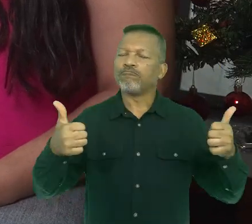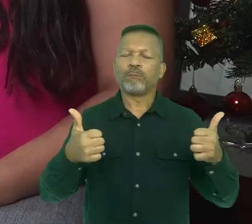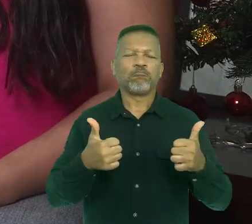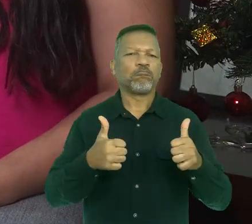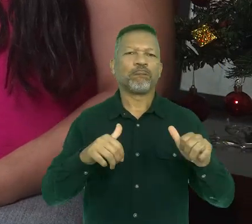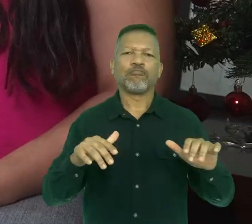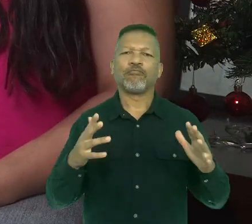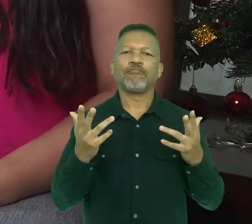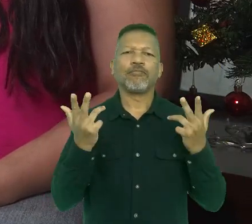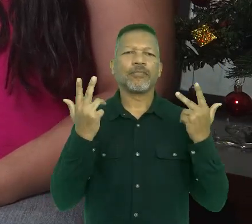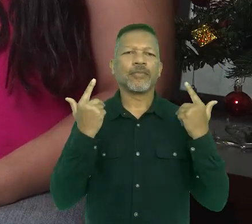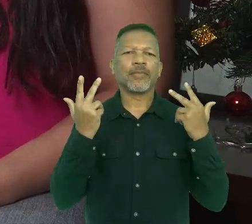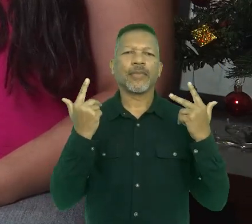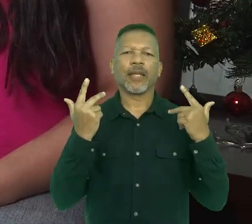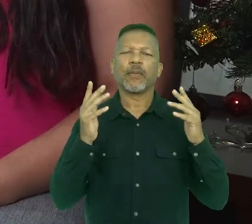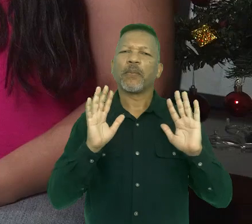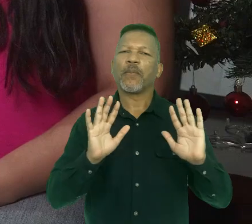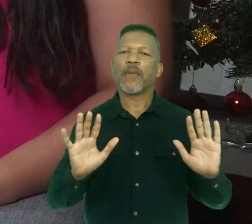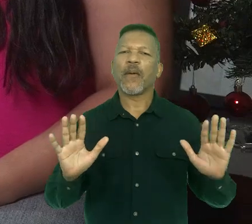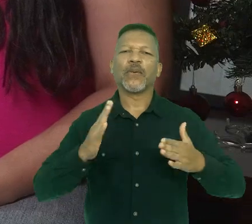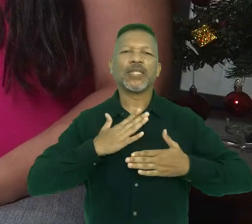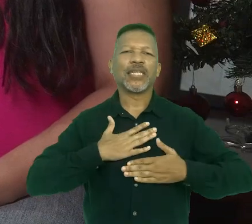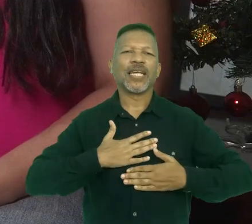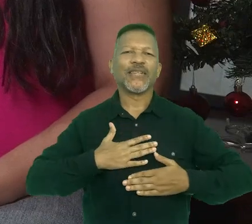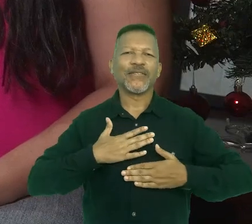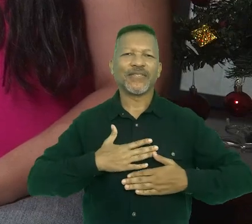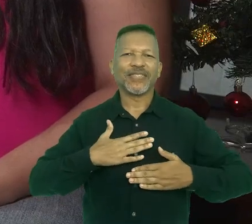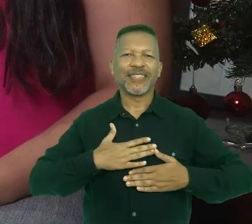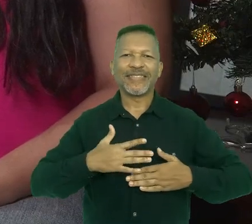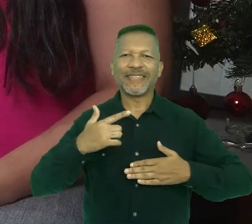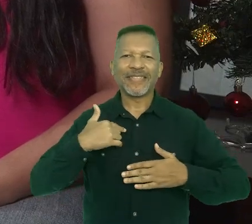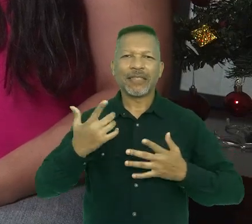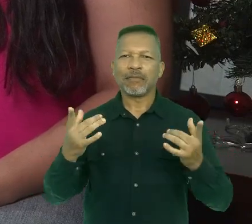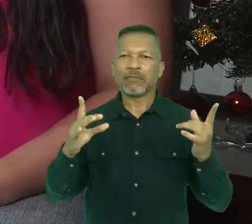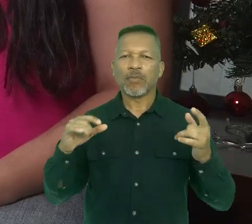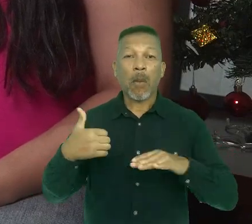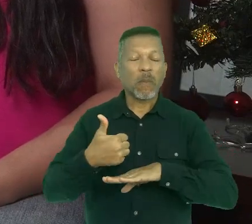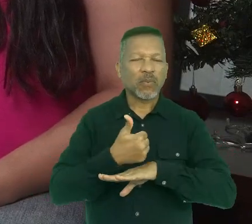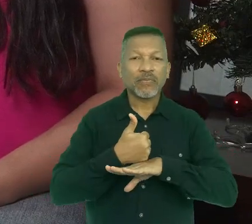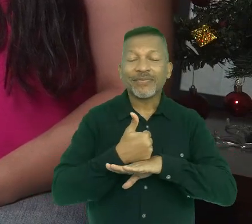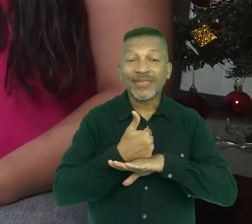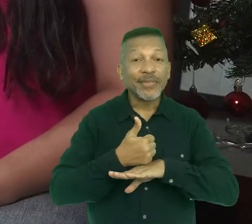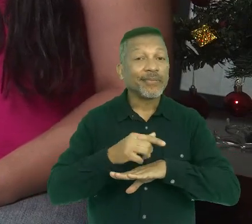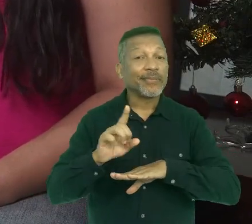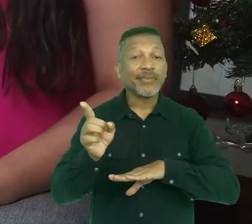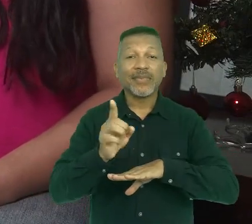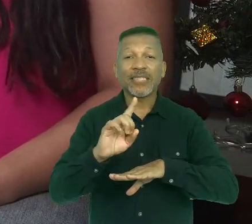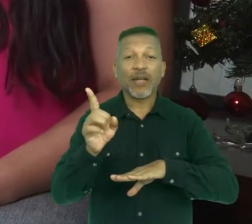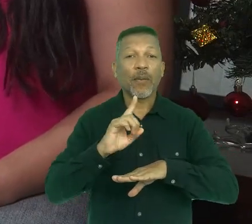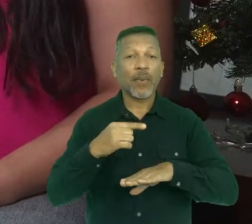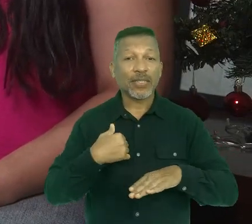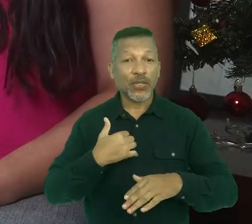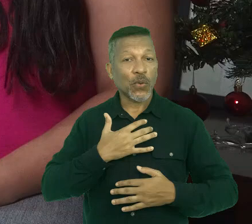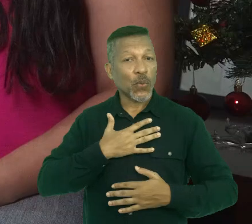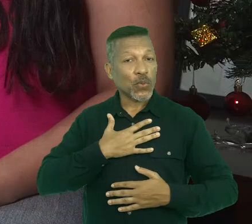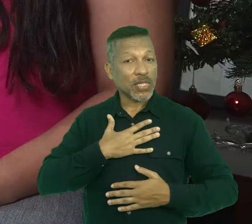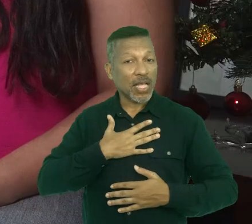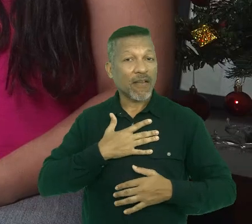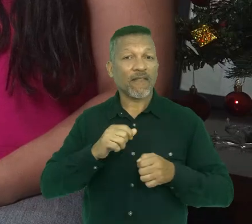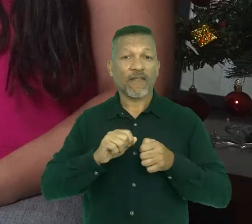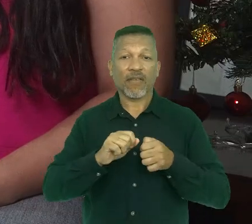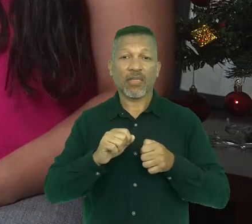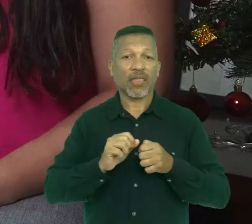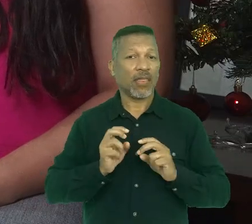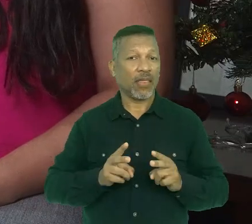assim, que, já não era uma coisa que seria uma profissão, né? Mas era uma coisa que eu